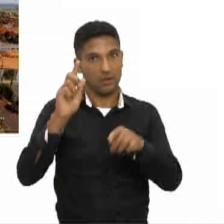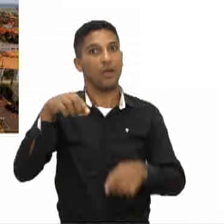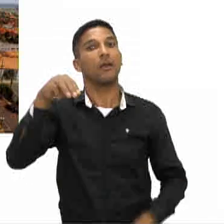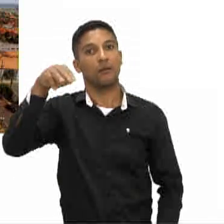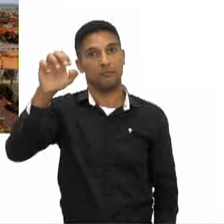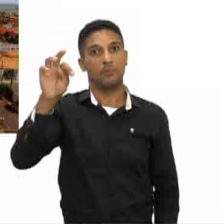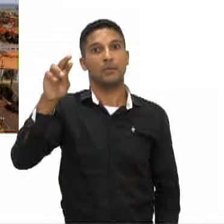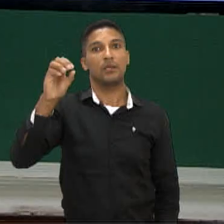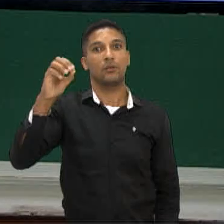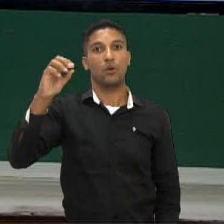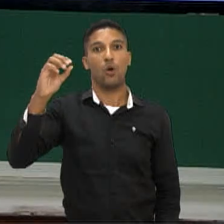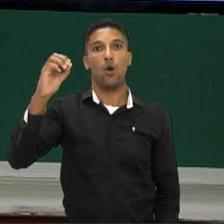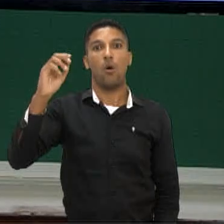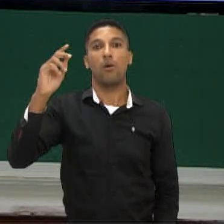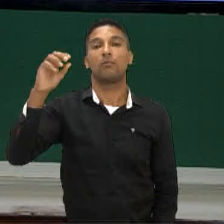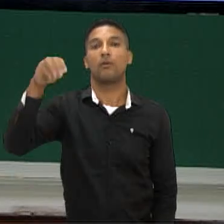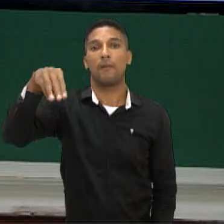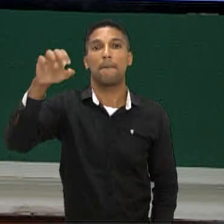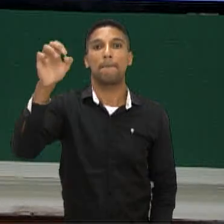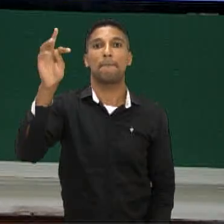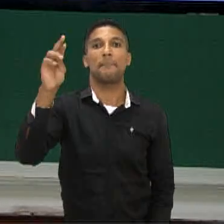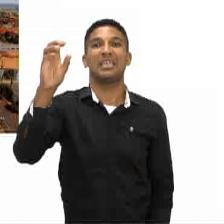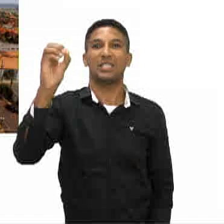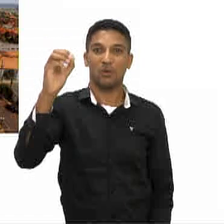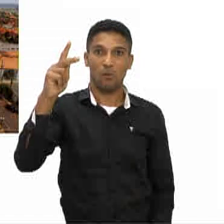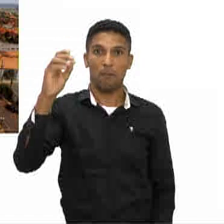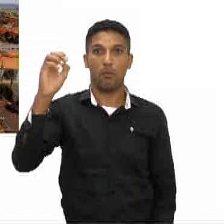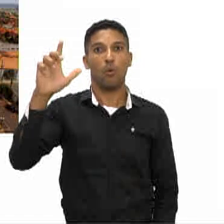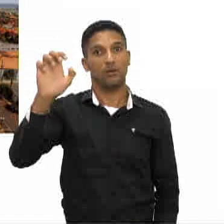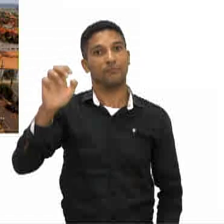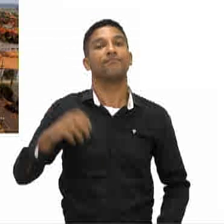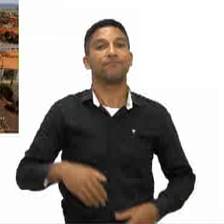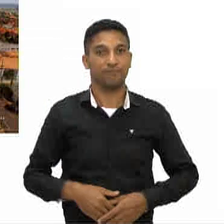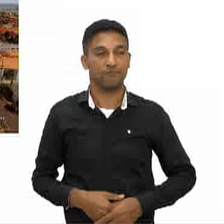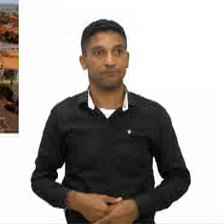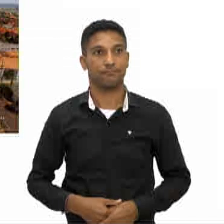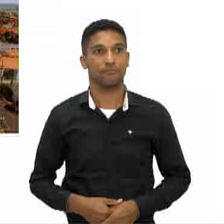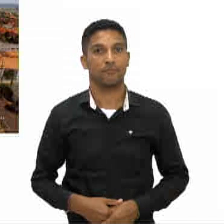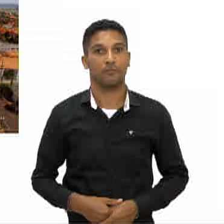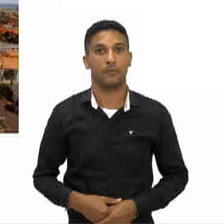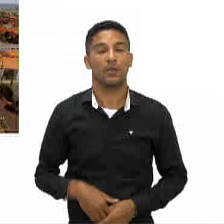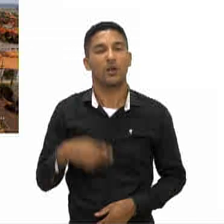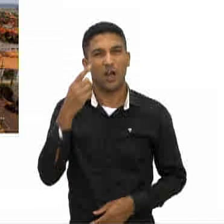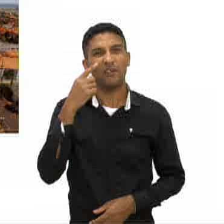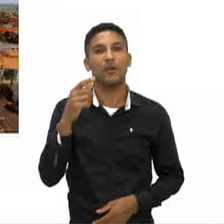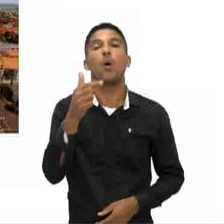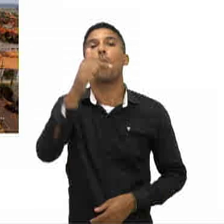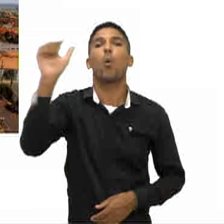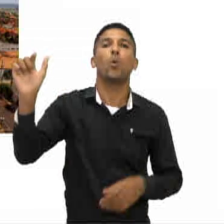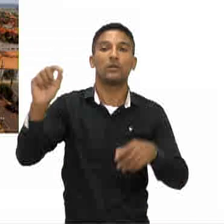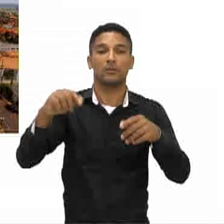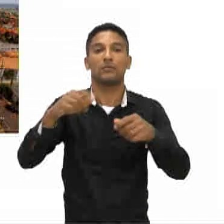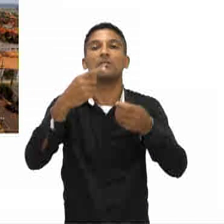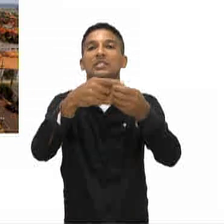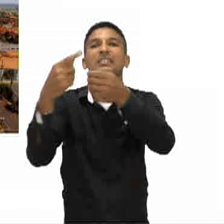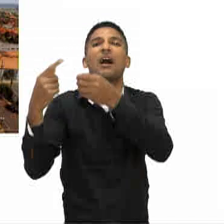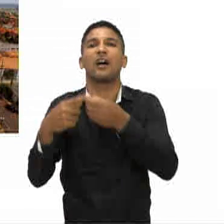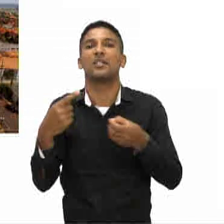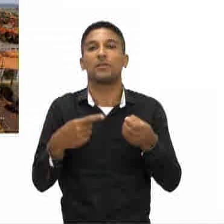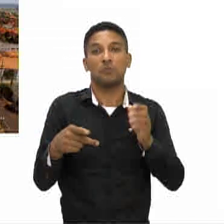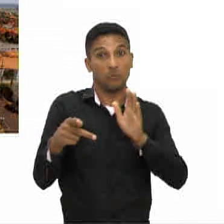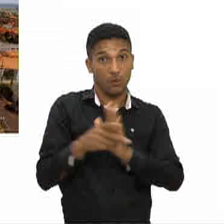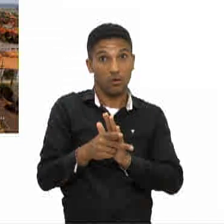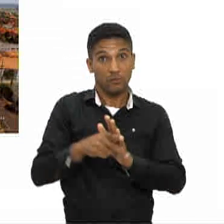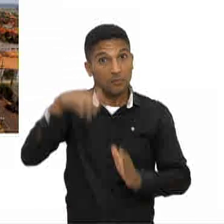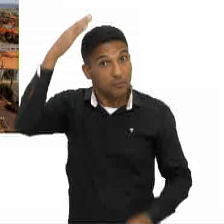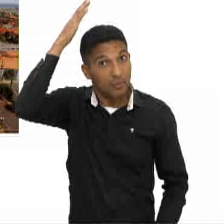Outras cidades que se destacam no nosso estado, Foz do Iguaçu, principalmente por